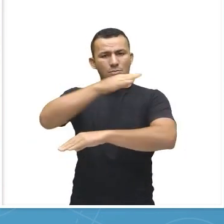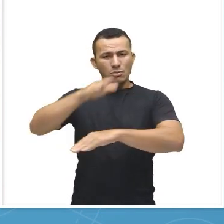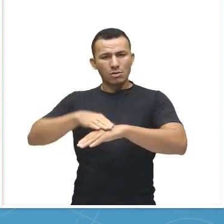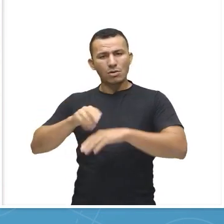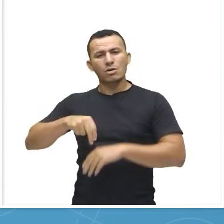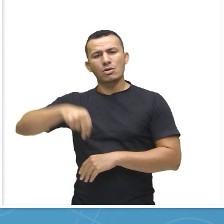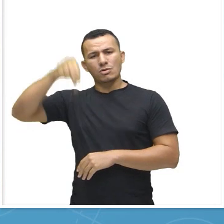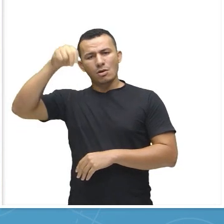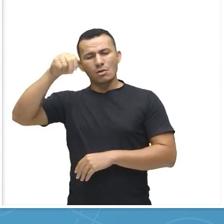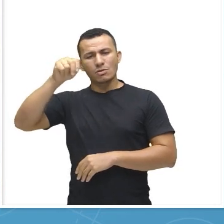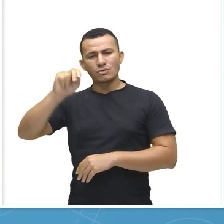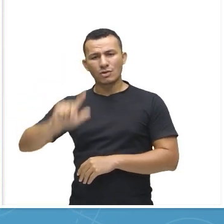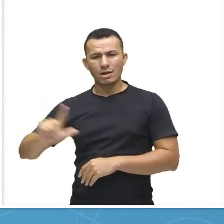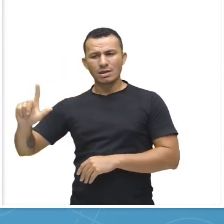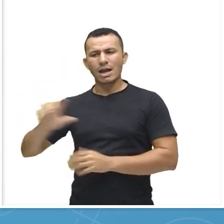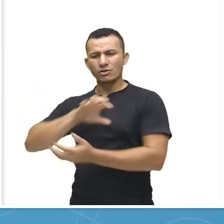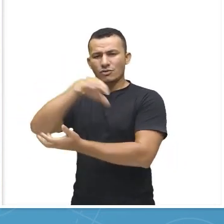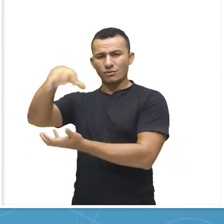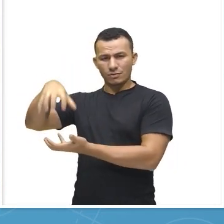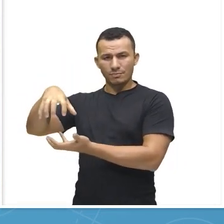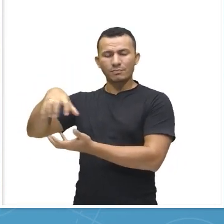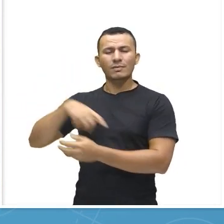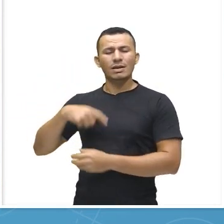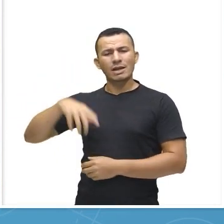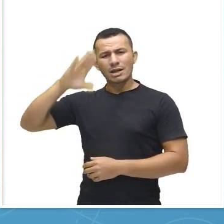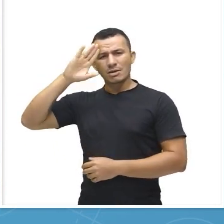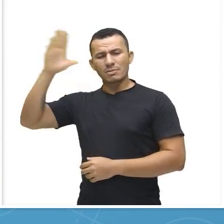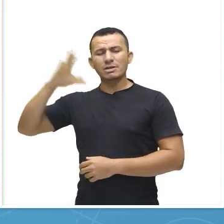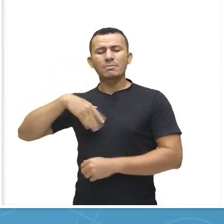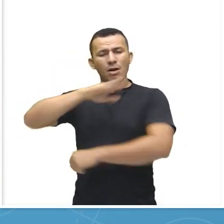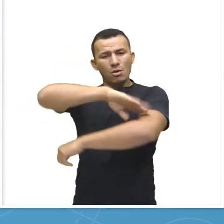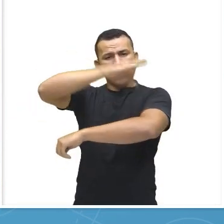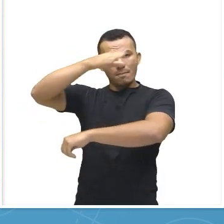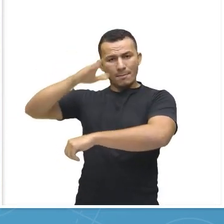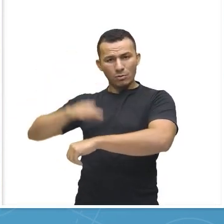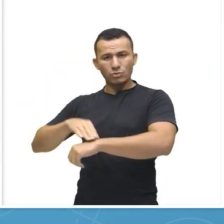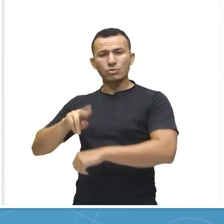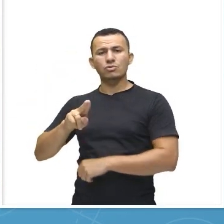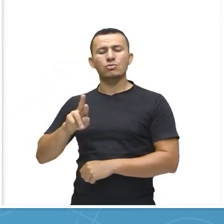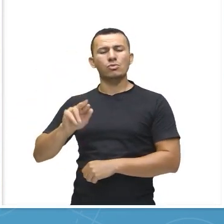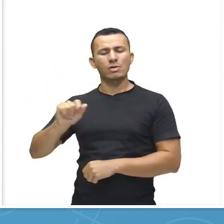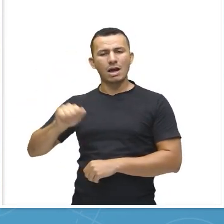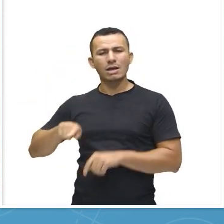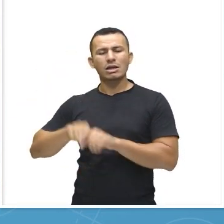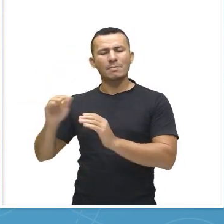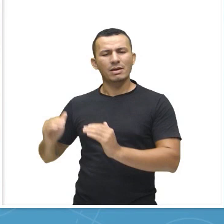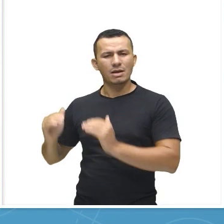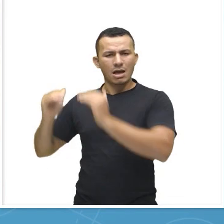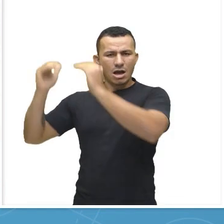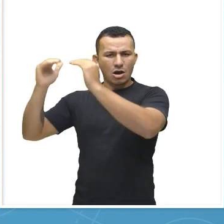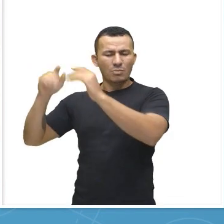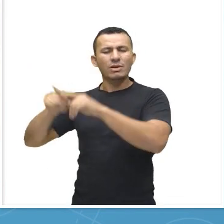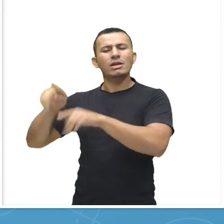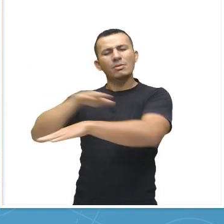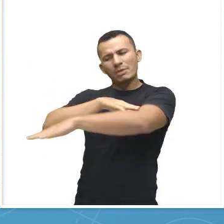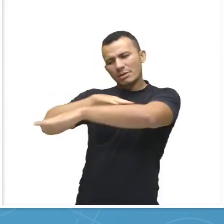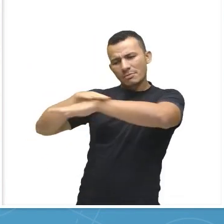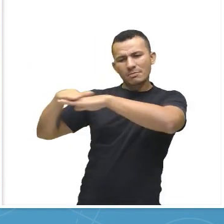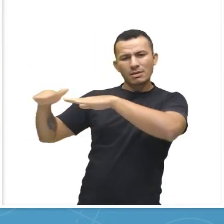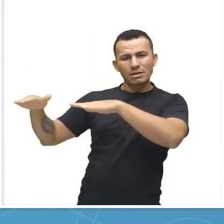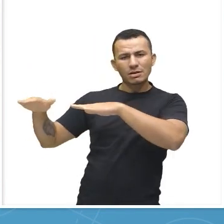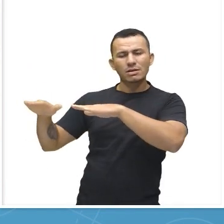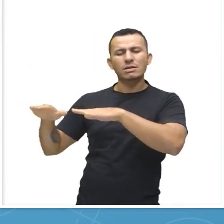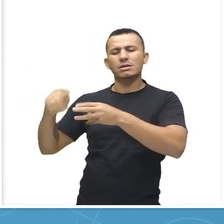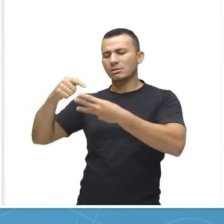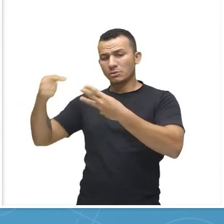leste do continente, entre os quais se destacam os Montes Urais, os Alpes escandinavos e as planícies,